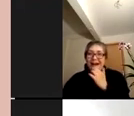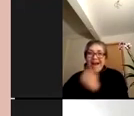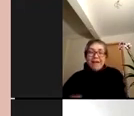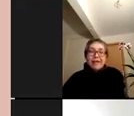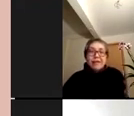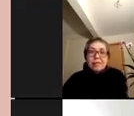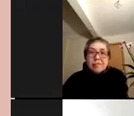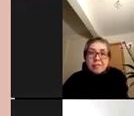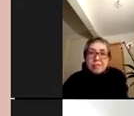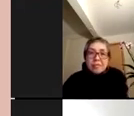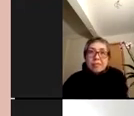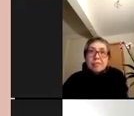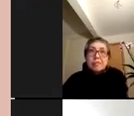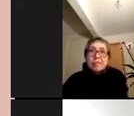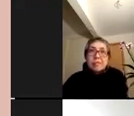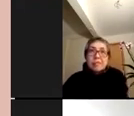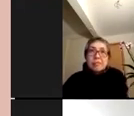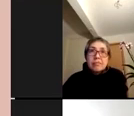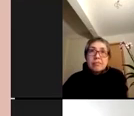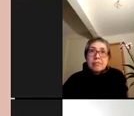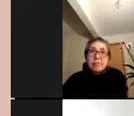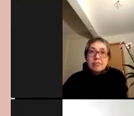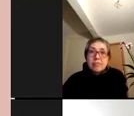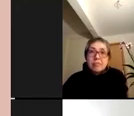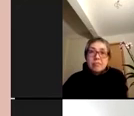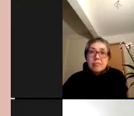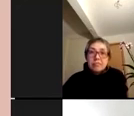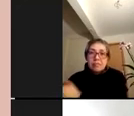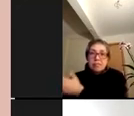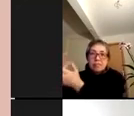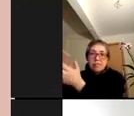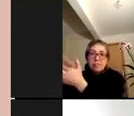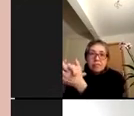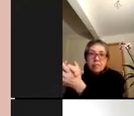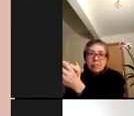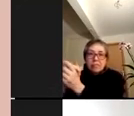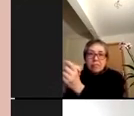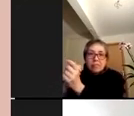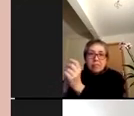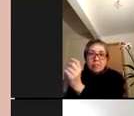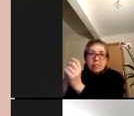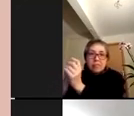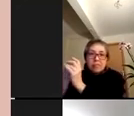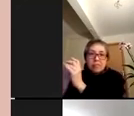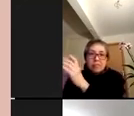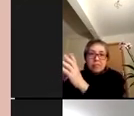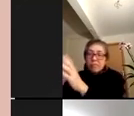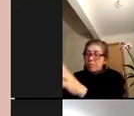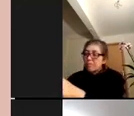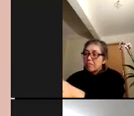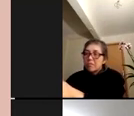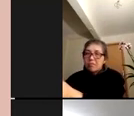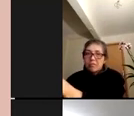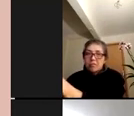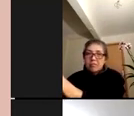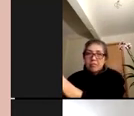mudança do século. E ela antecipa muitas mudanças que já estavam em curso, que a gente achou que fossem demorar um pouquinho mais para chegar, mas